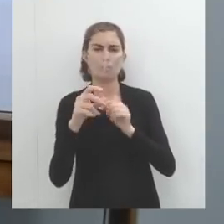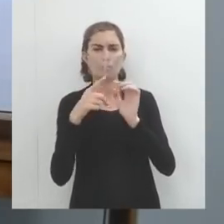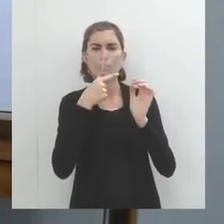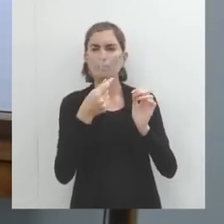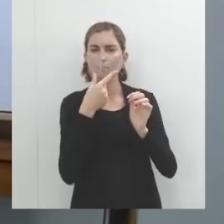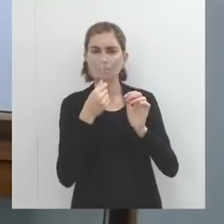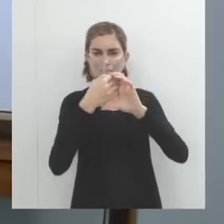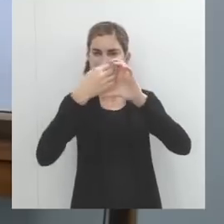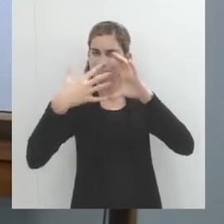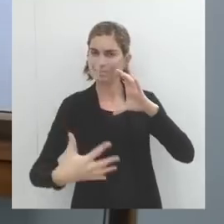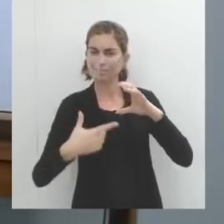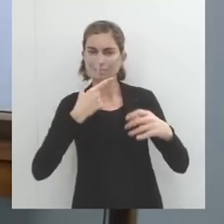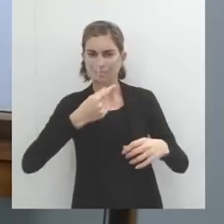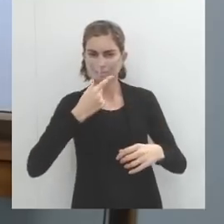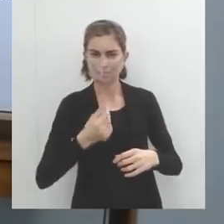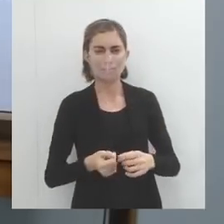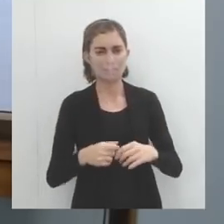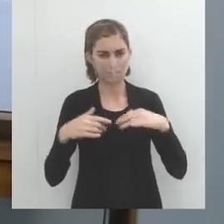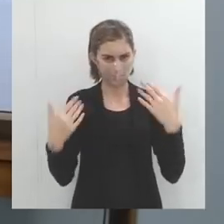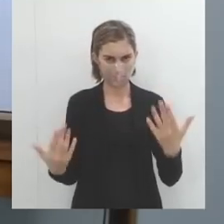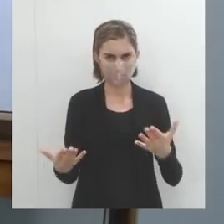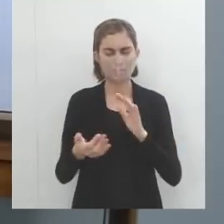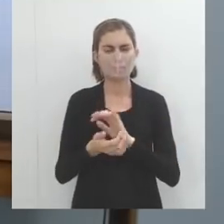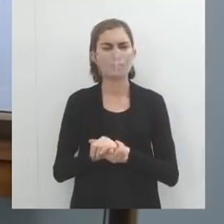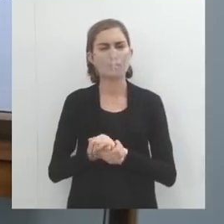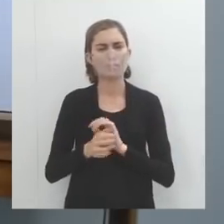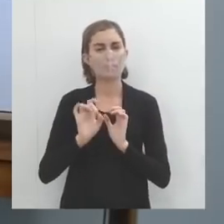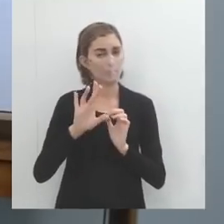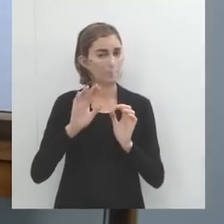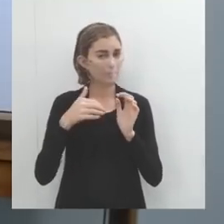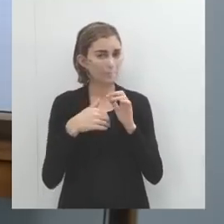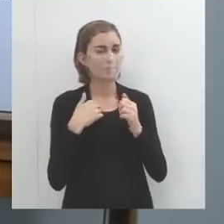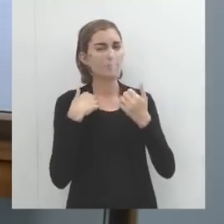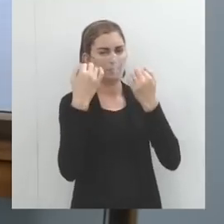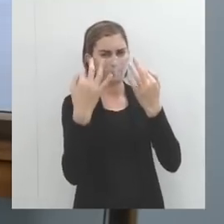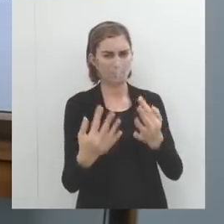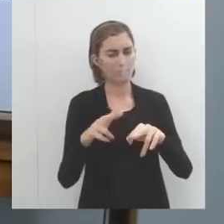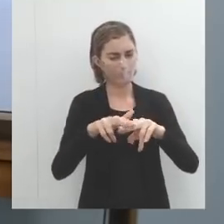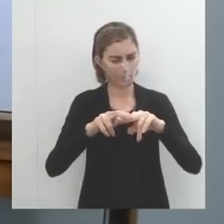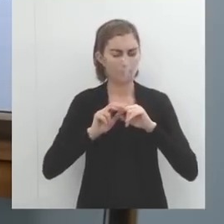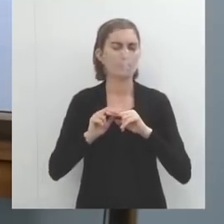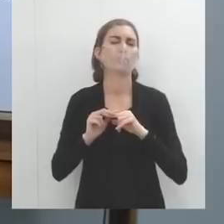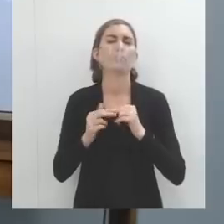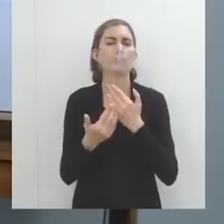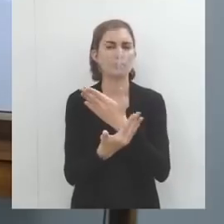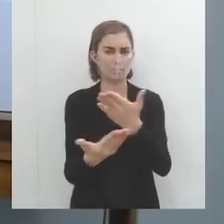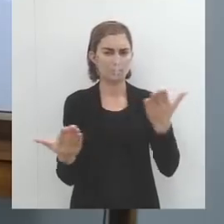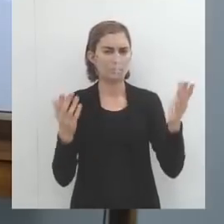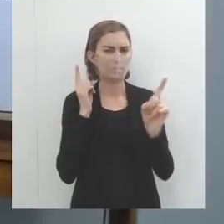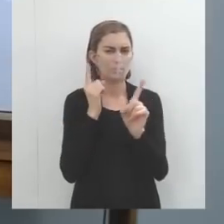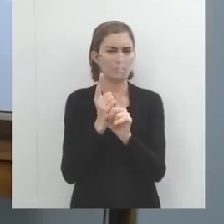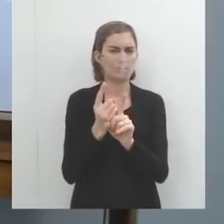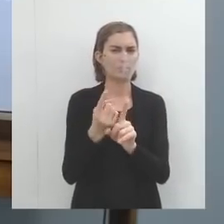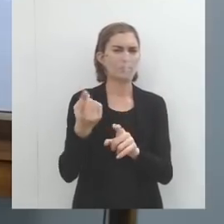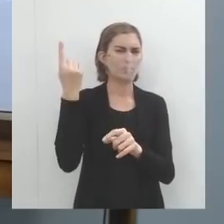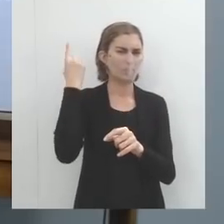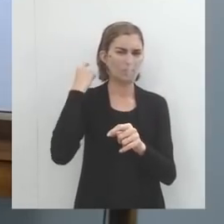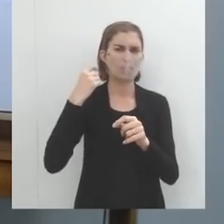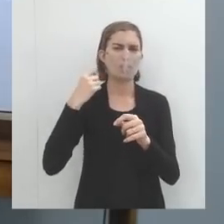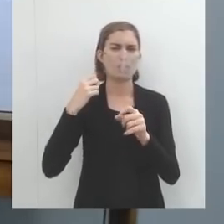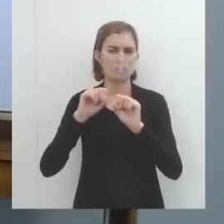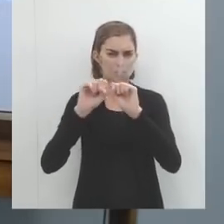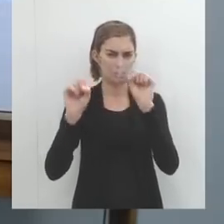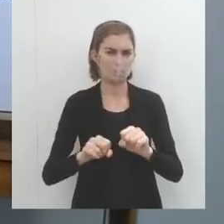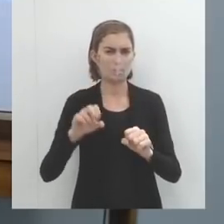é a testosterona, a gente não pode esquecer disso. Ó, só um segredo, é por isso que vocês encontram lá no sistema